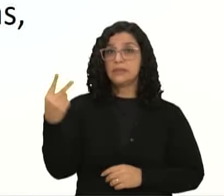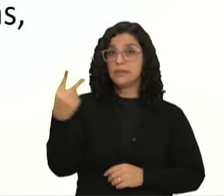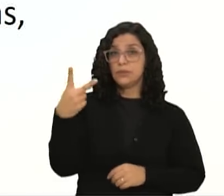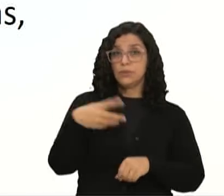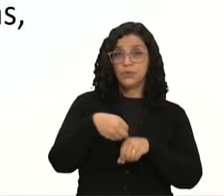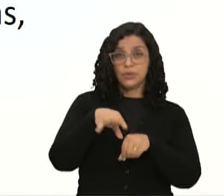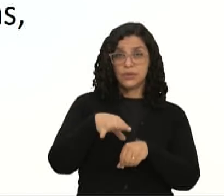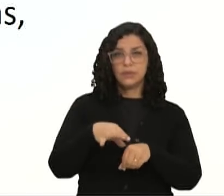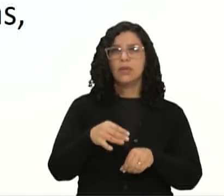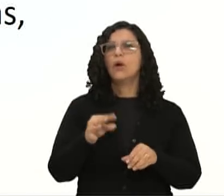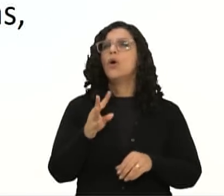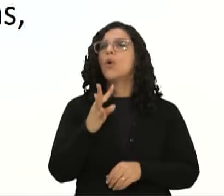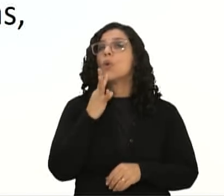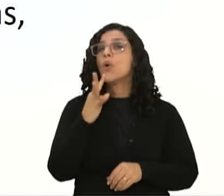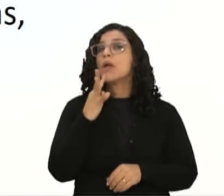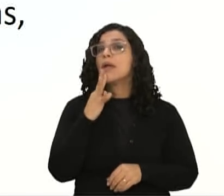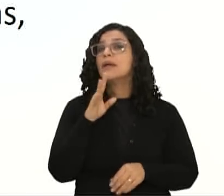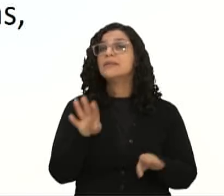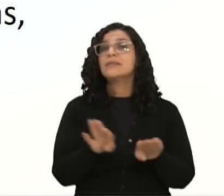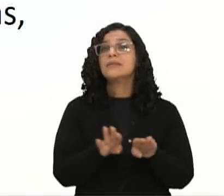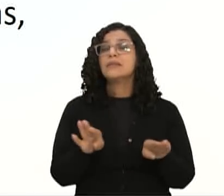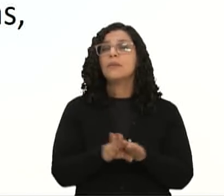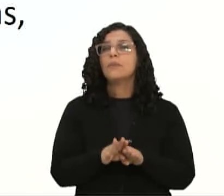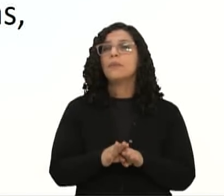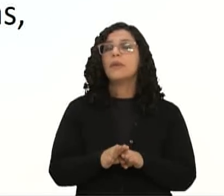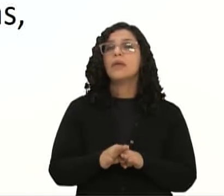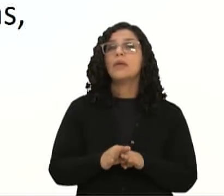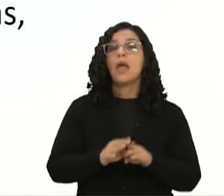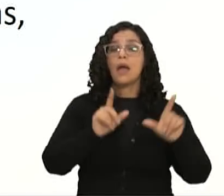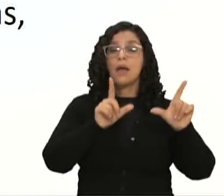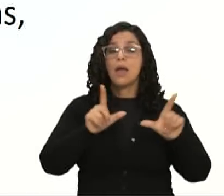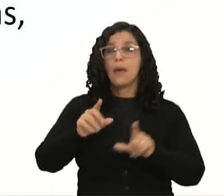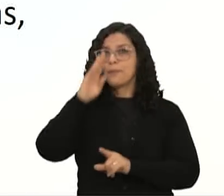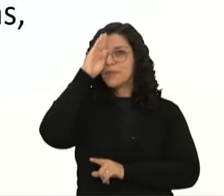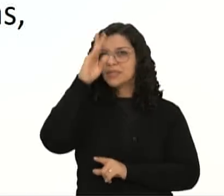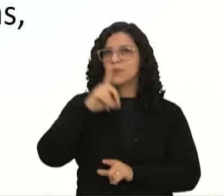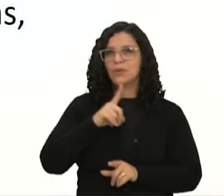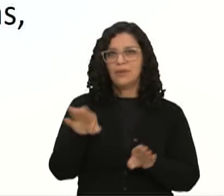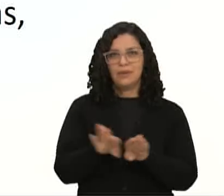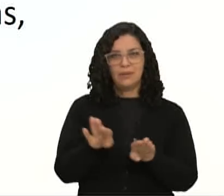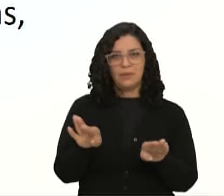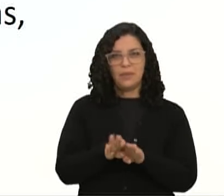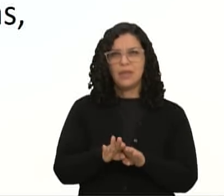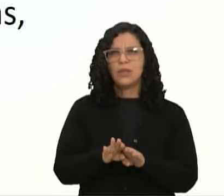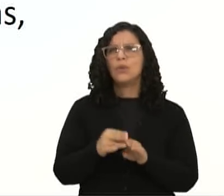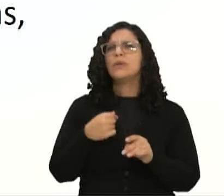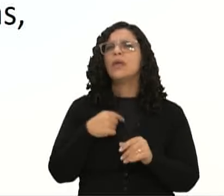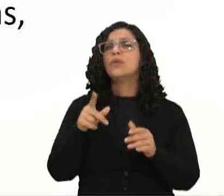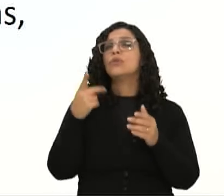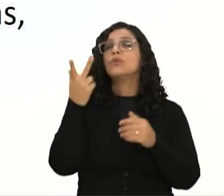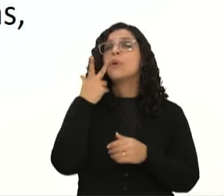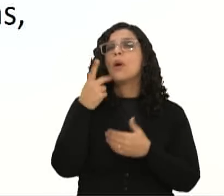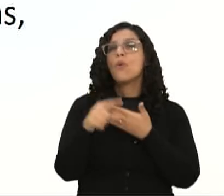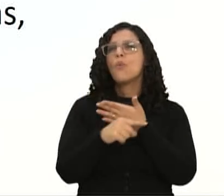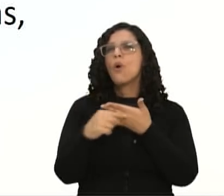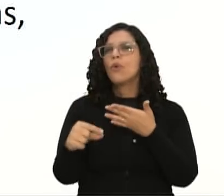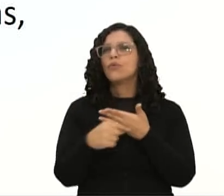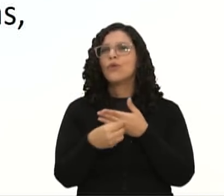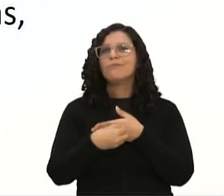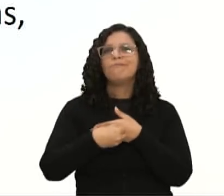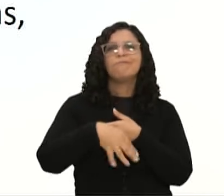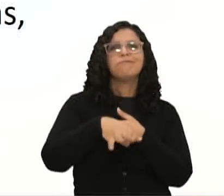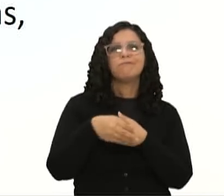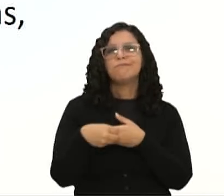Segunda dica, conheça alguma das principais tirinhas, bem como as mensagens que o autor passa com essas